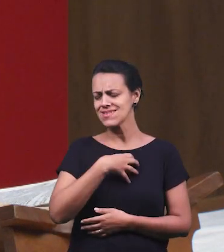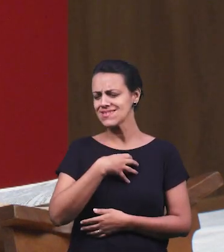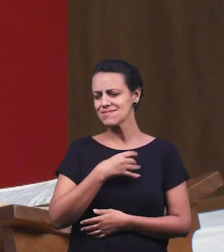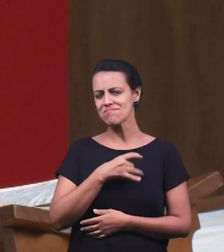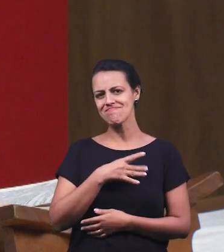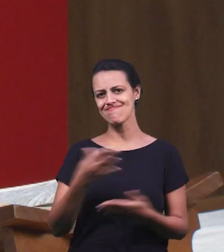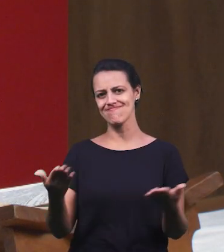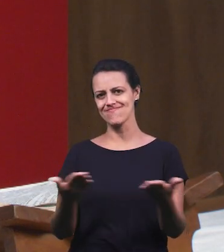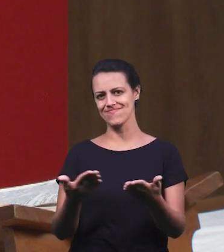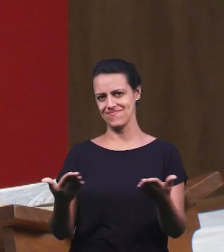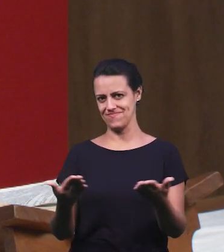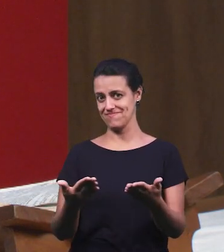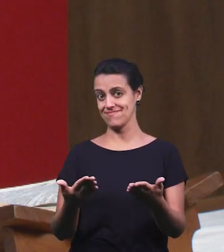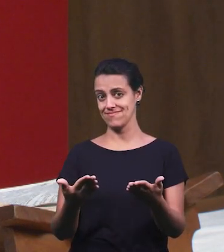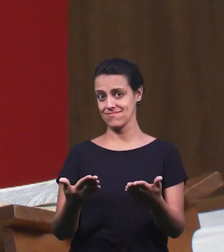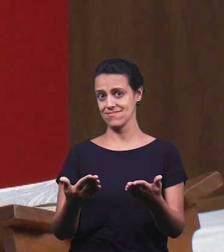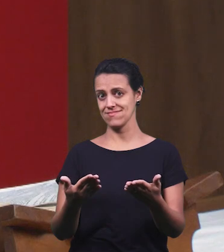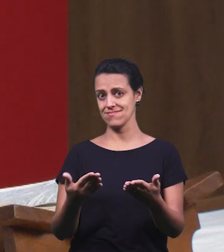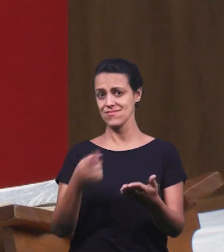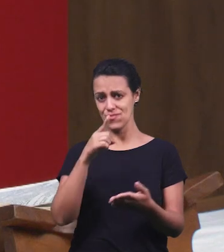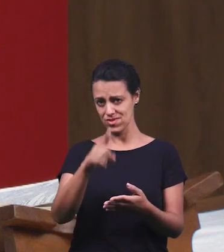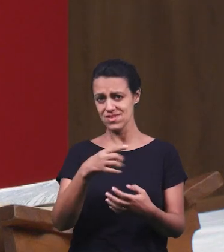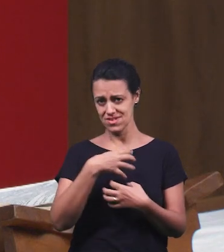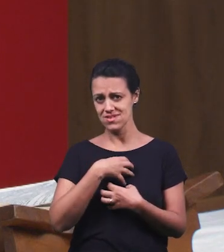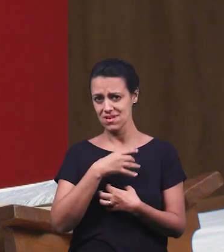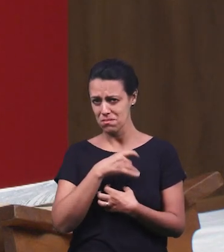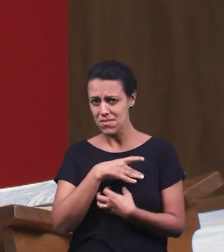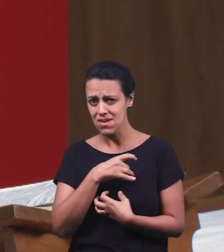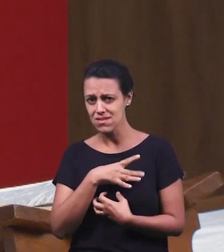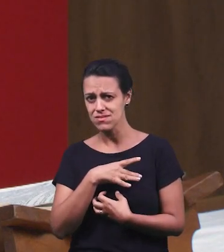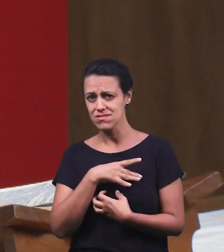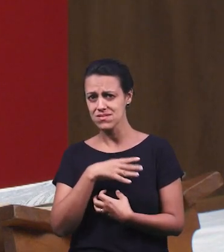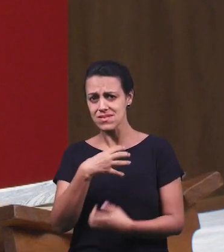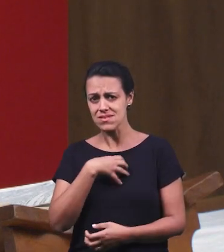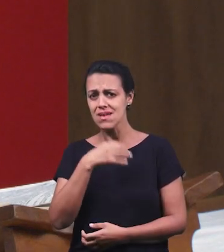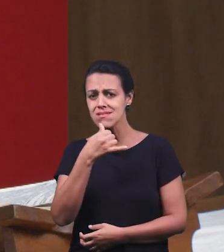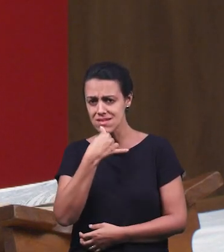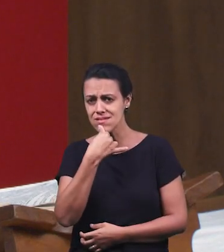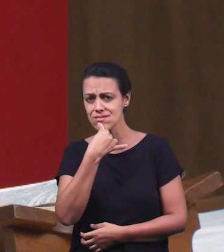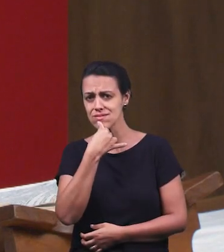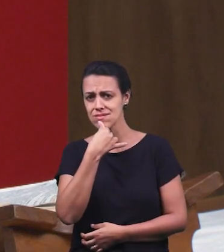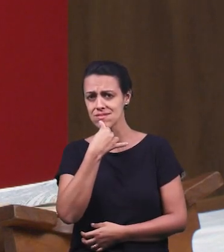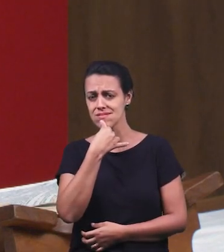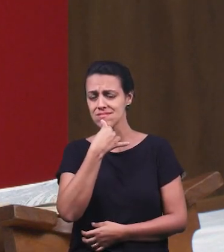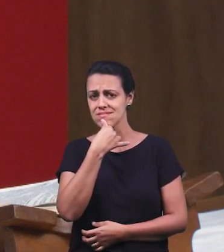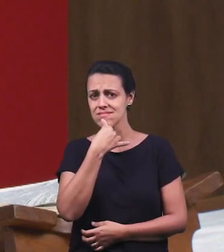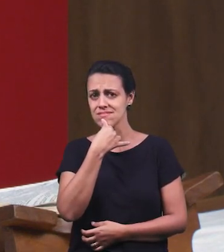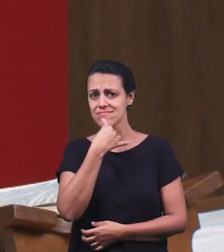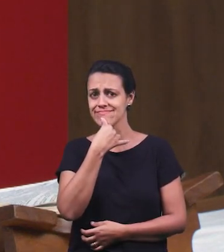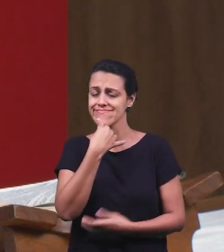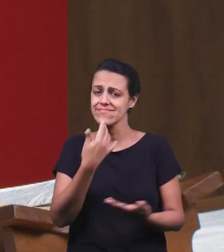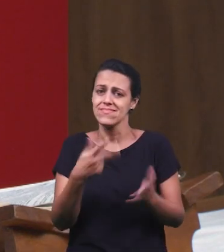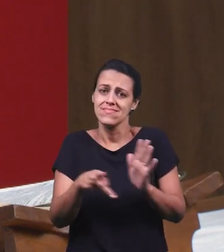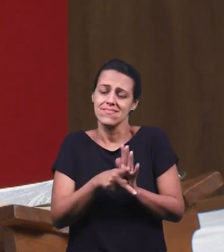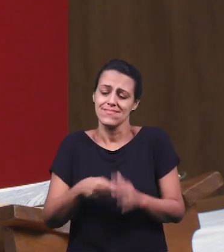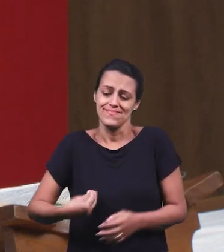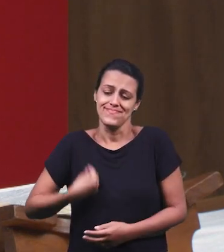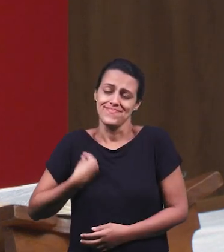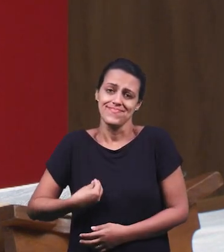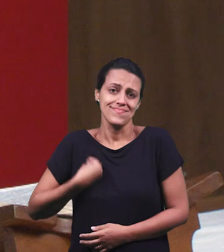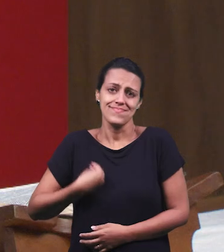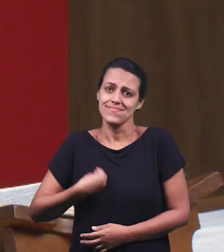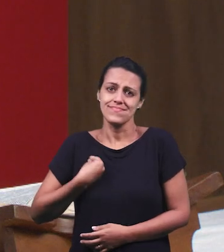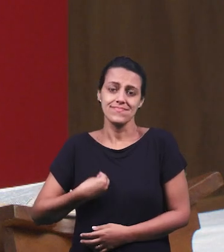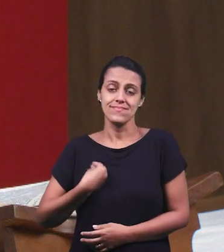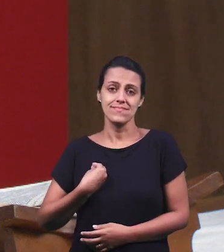Medo, tristeza, faz parte da vida. Esses medos, essas